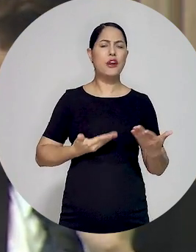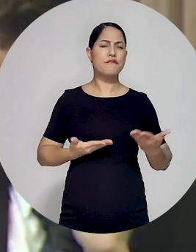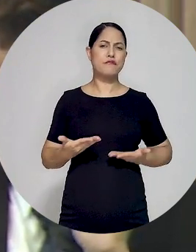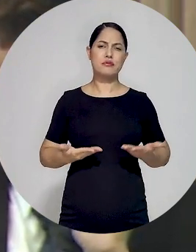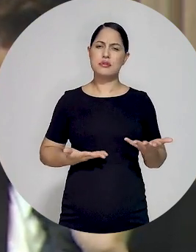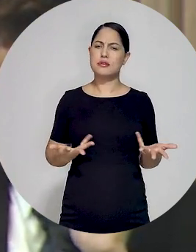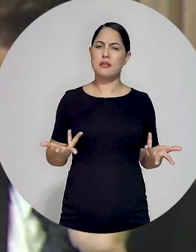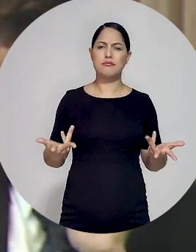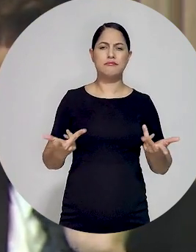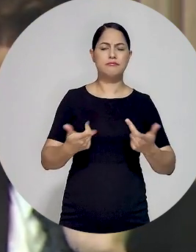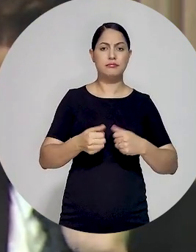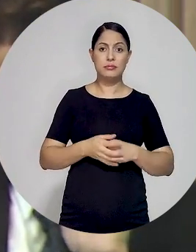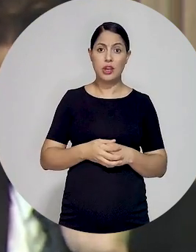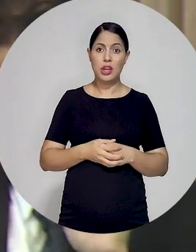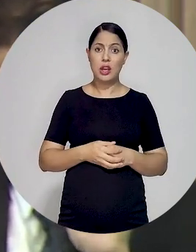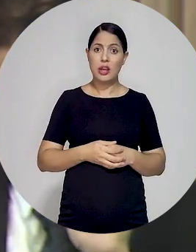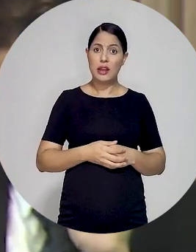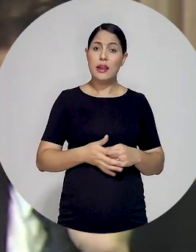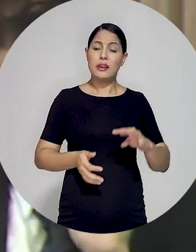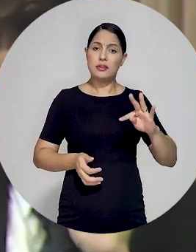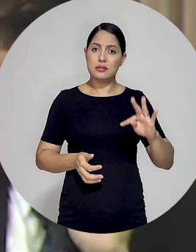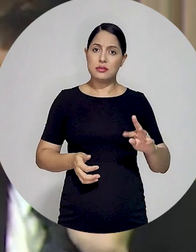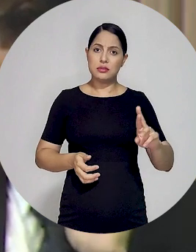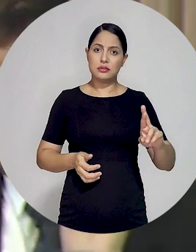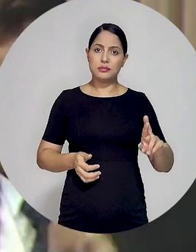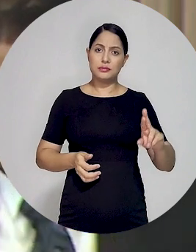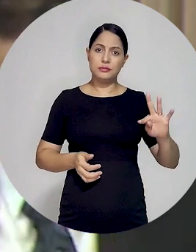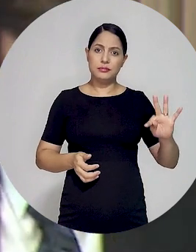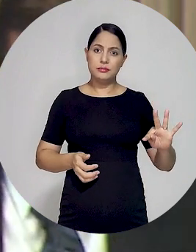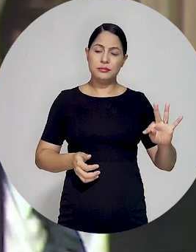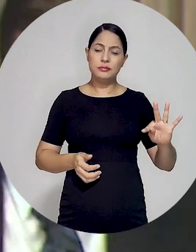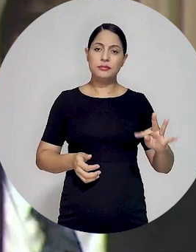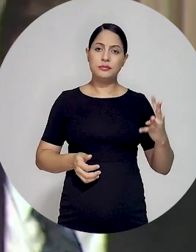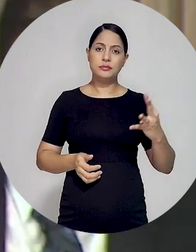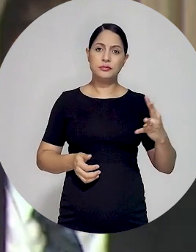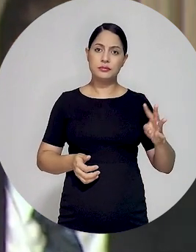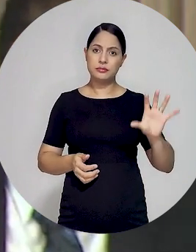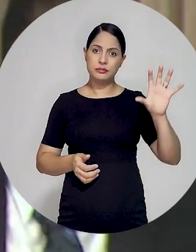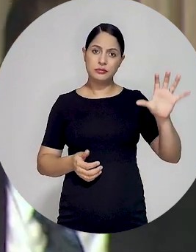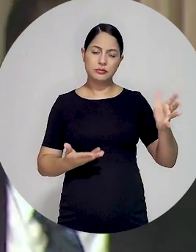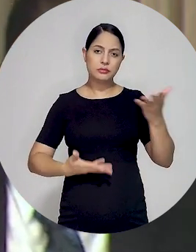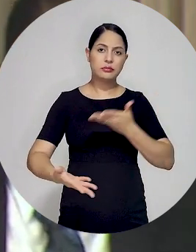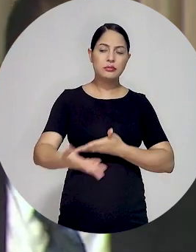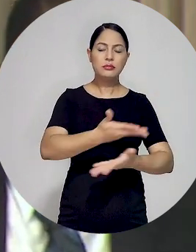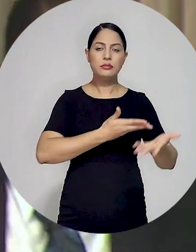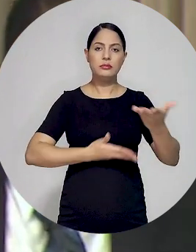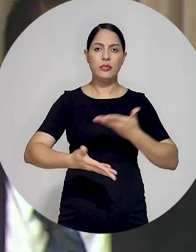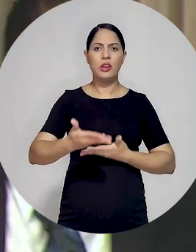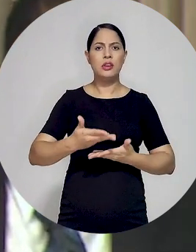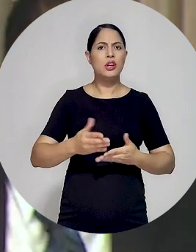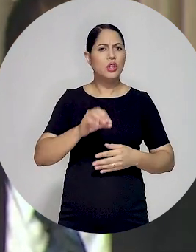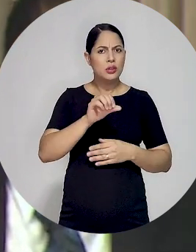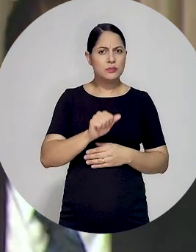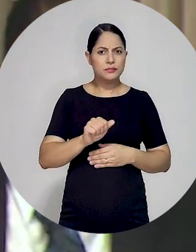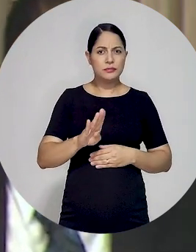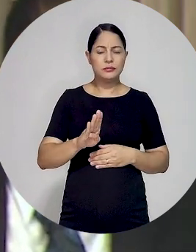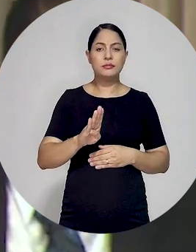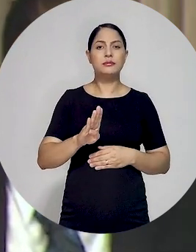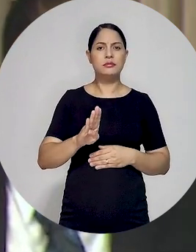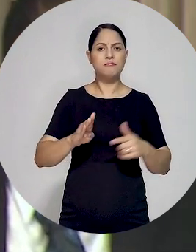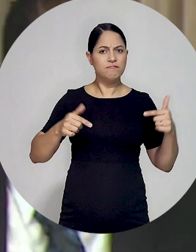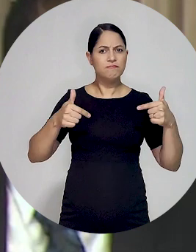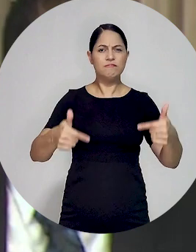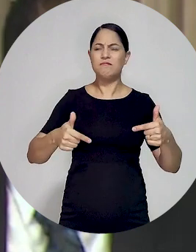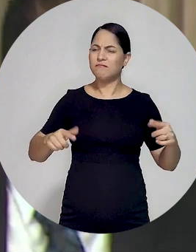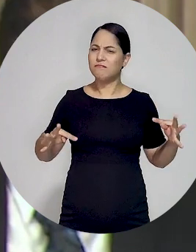que lhe foi atribuída, notadamente no que concerne à aproximação com o Tribunal Regional do Trabalho da 14ª Região. A Ordem dos Advogados do Brasil